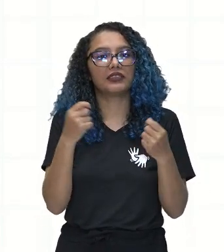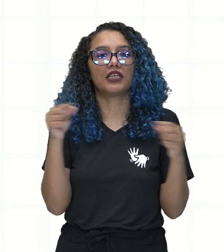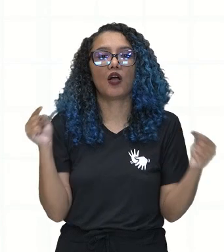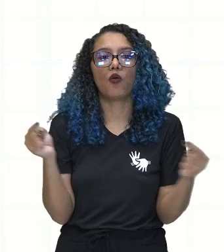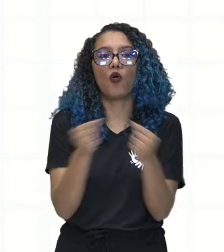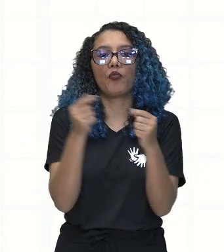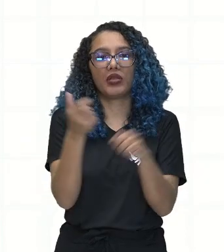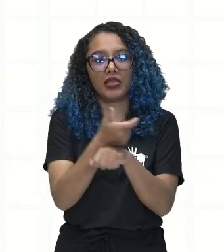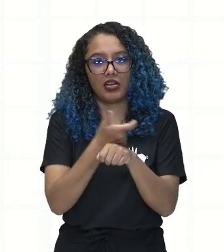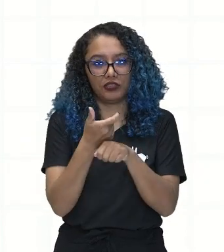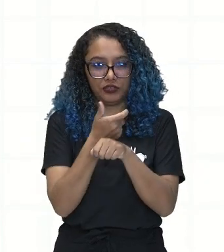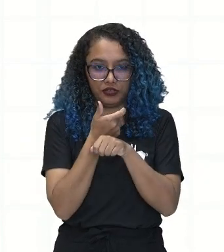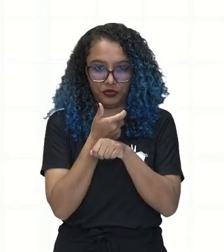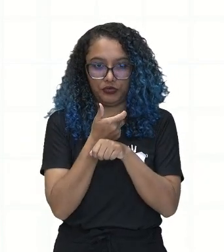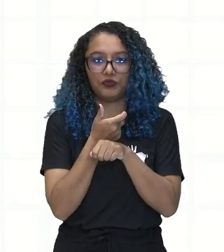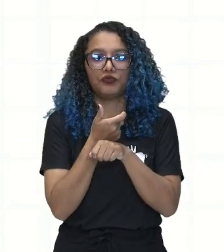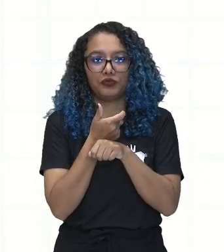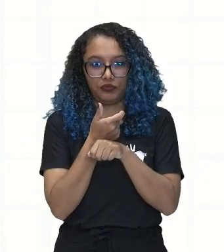presta atenção.